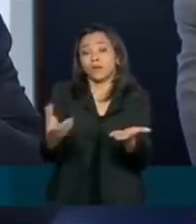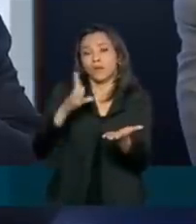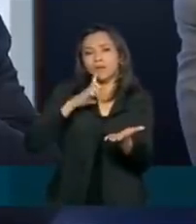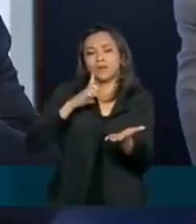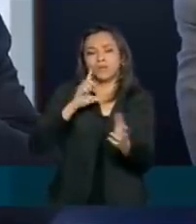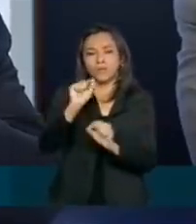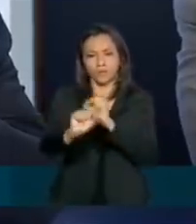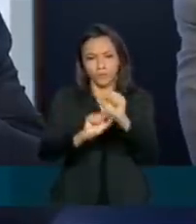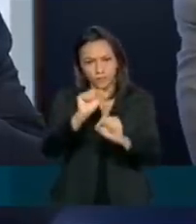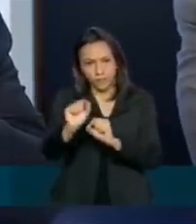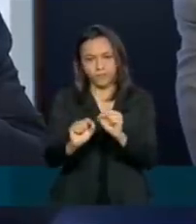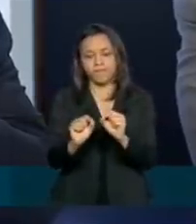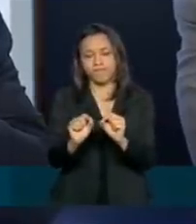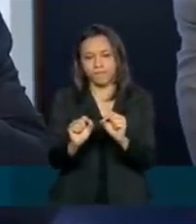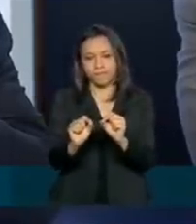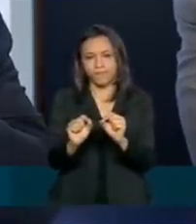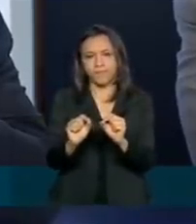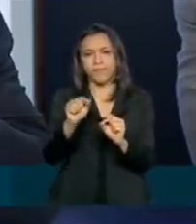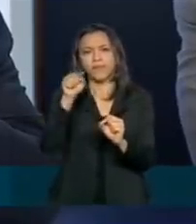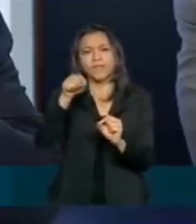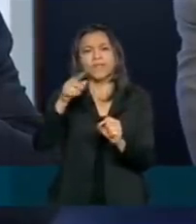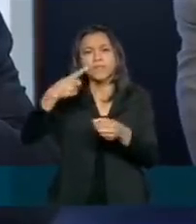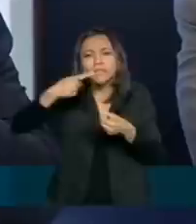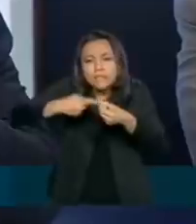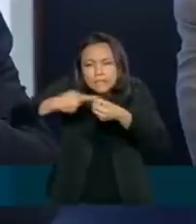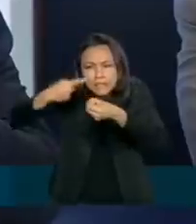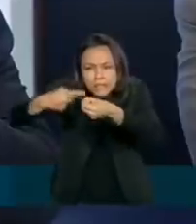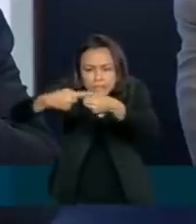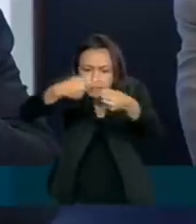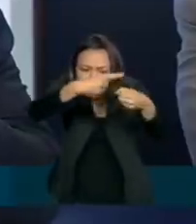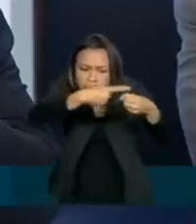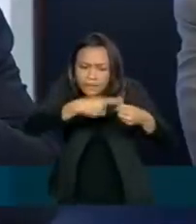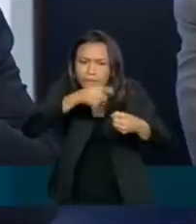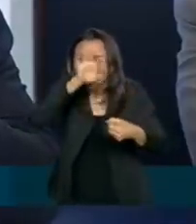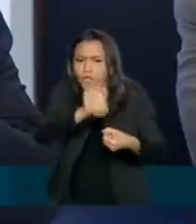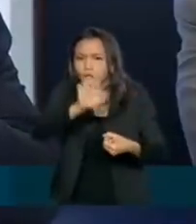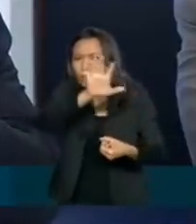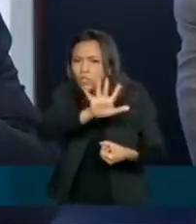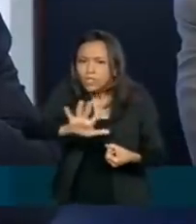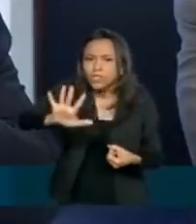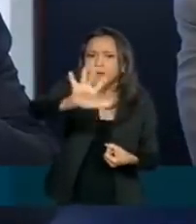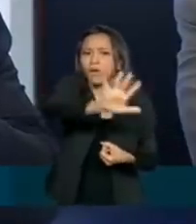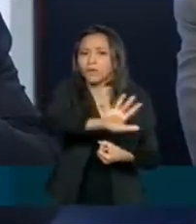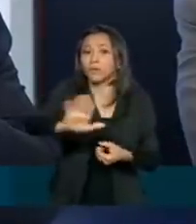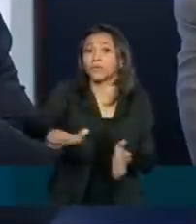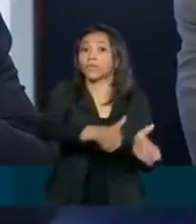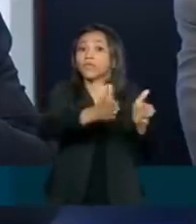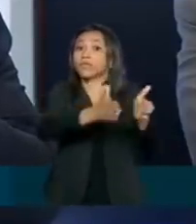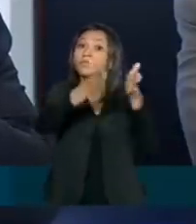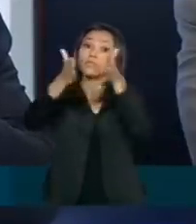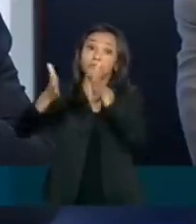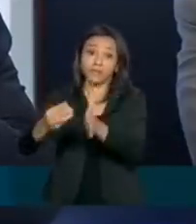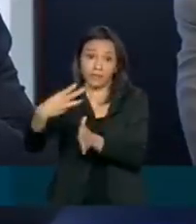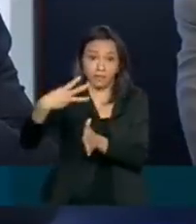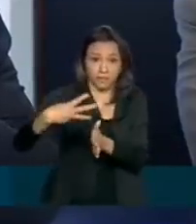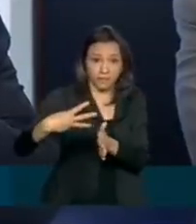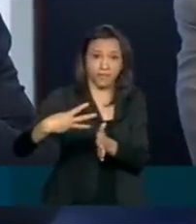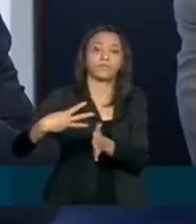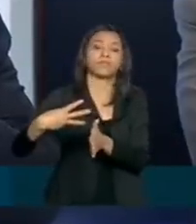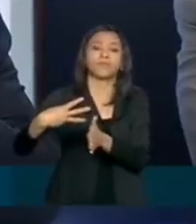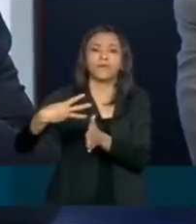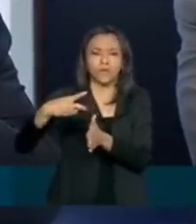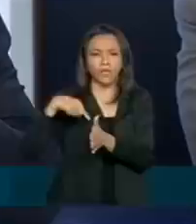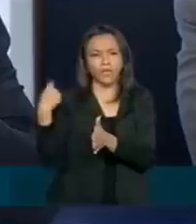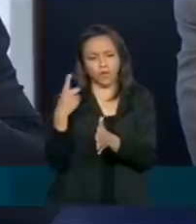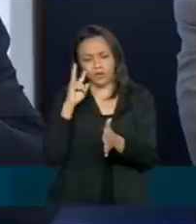recrudescimento do interior desses estados. E essa é a terceira etapa, que nós consideramos, na nossa visão,